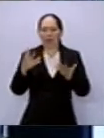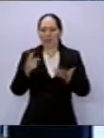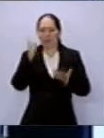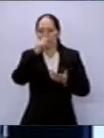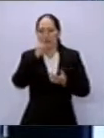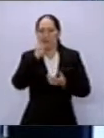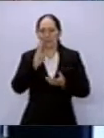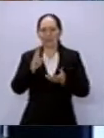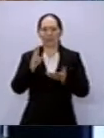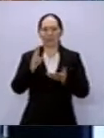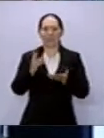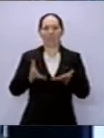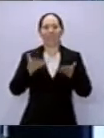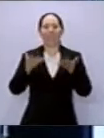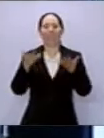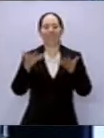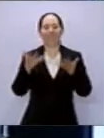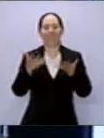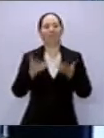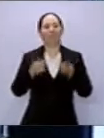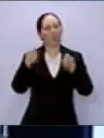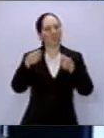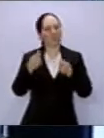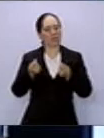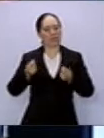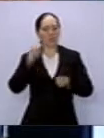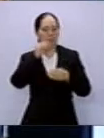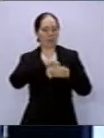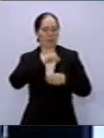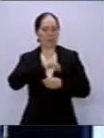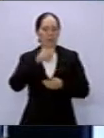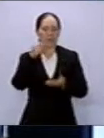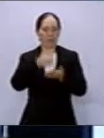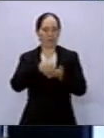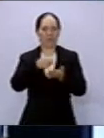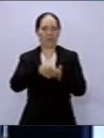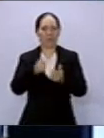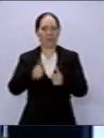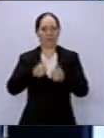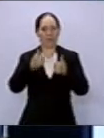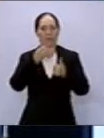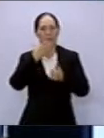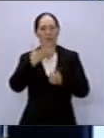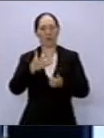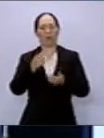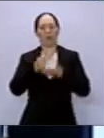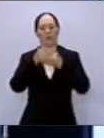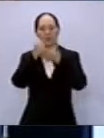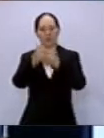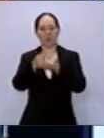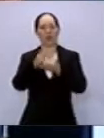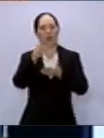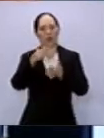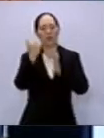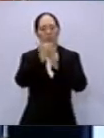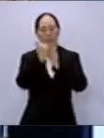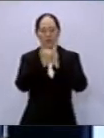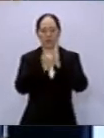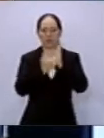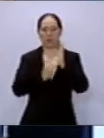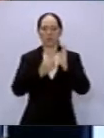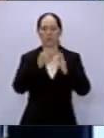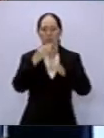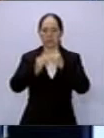cumprindo o seu papel tem que ser remunerado para isso aí tem condições para a cobrar o estado para que efetivamente aconteça eu acho que é um processo desenvolvimento